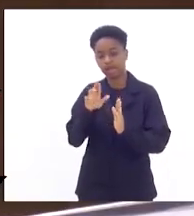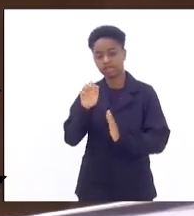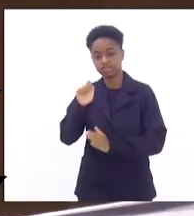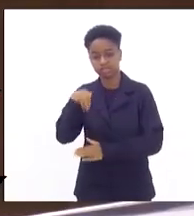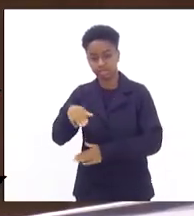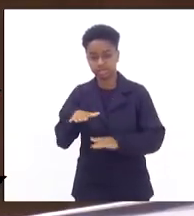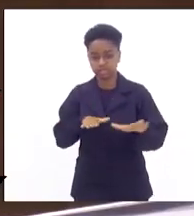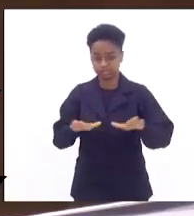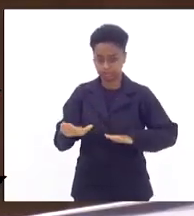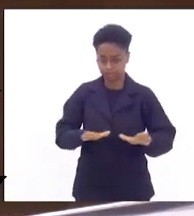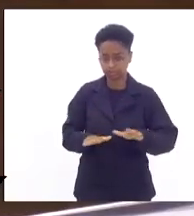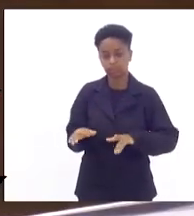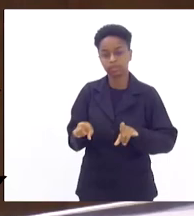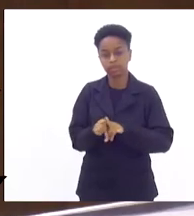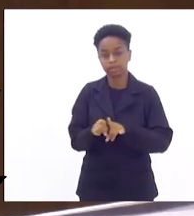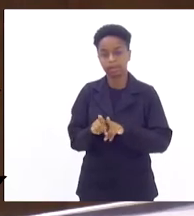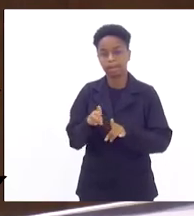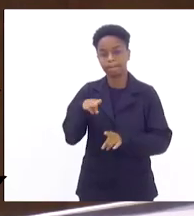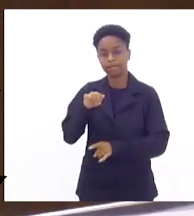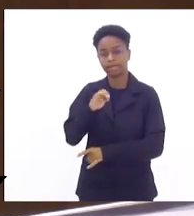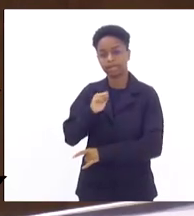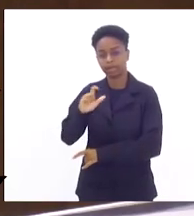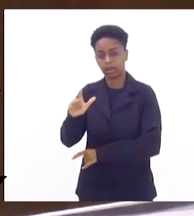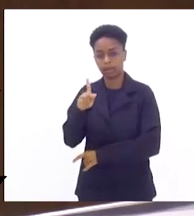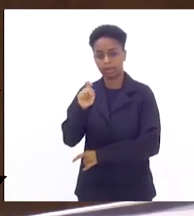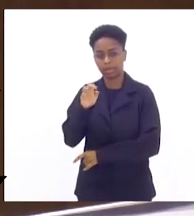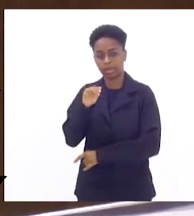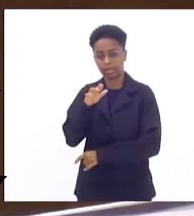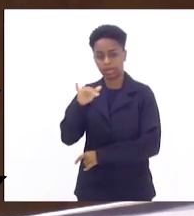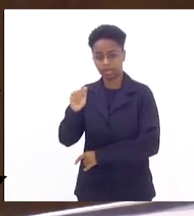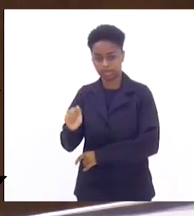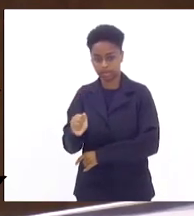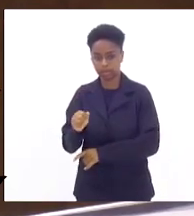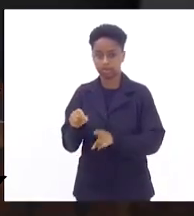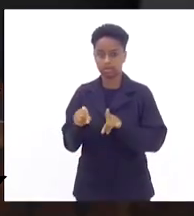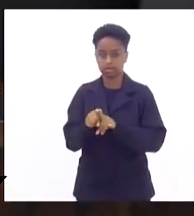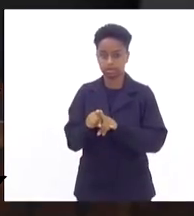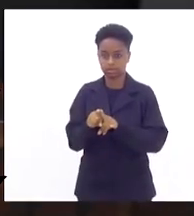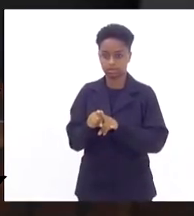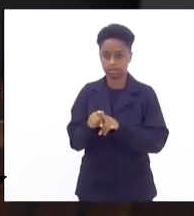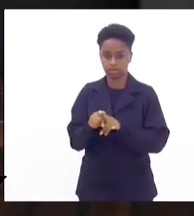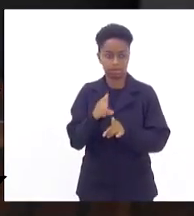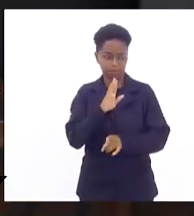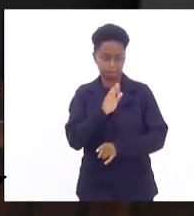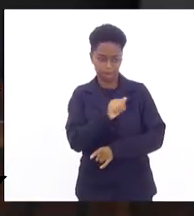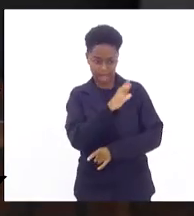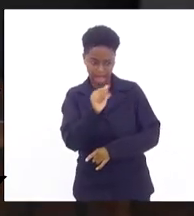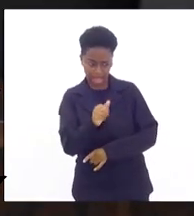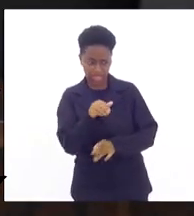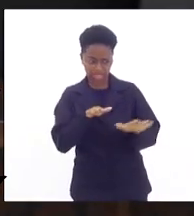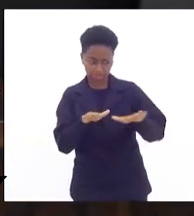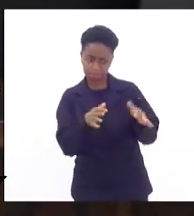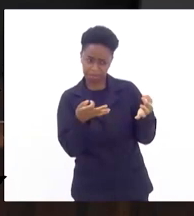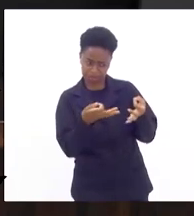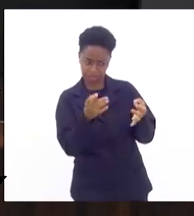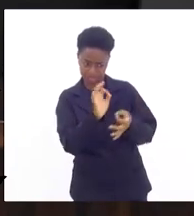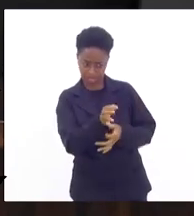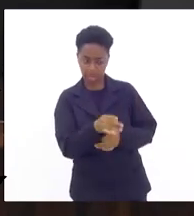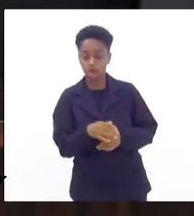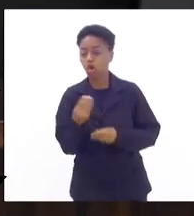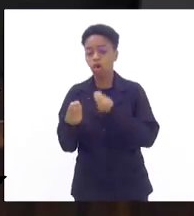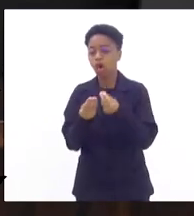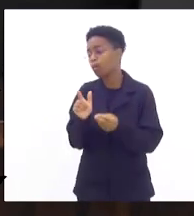Jacarepaguá, mais Miguel Pereira e Partido do Alferes. Barra e Jacarepaguá deve ser o filé, né? Como é que está